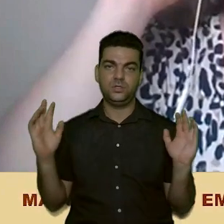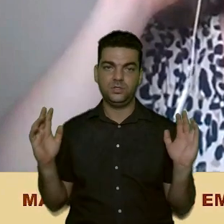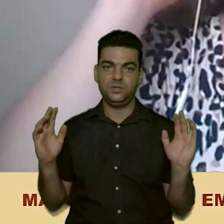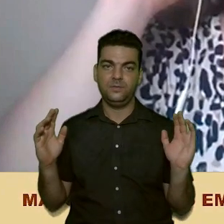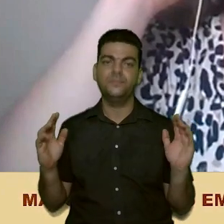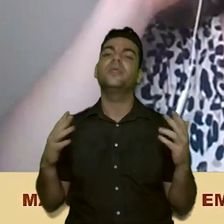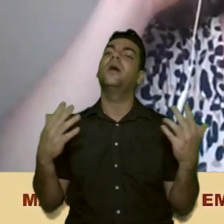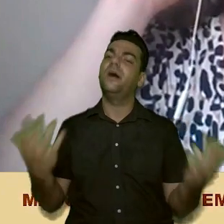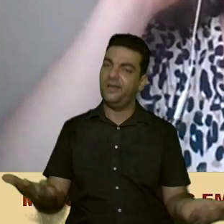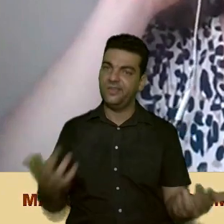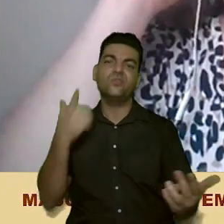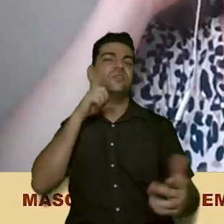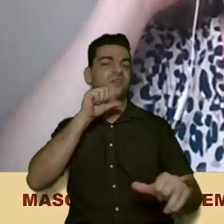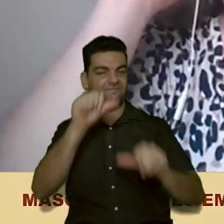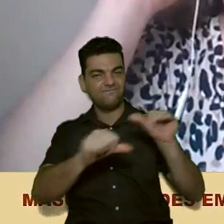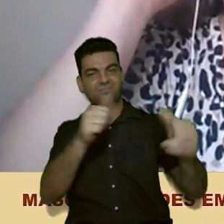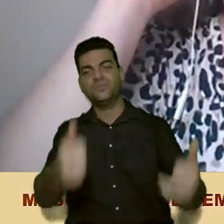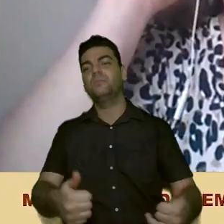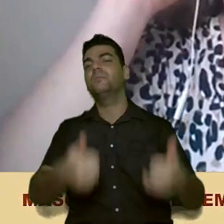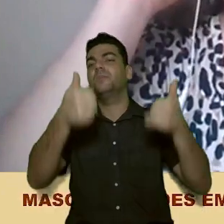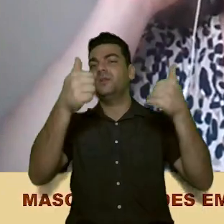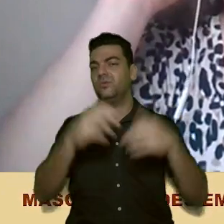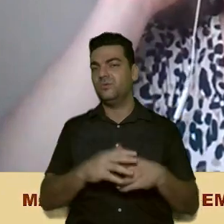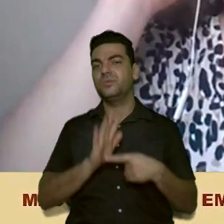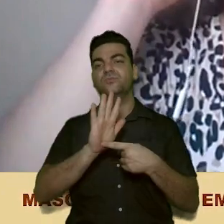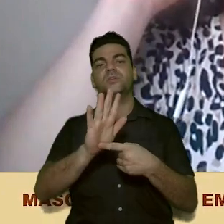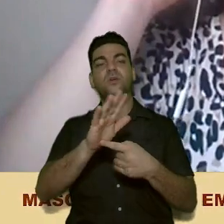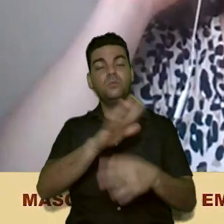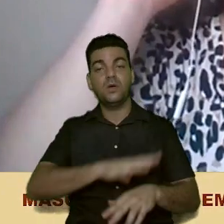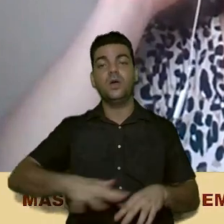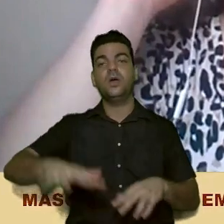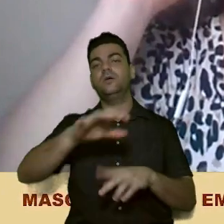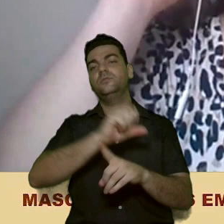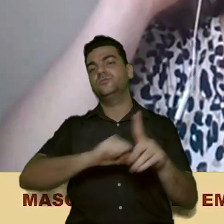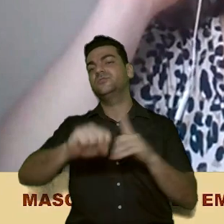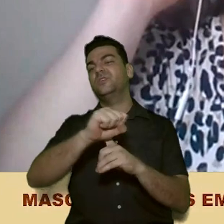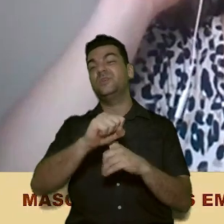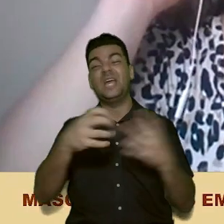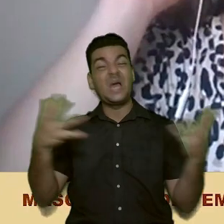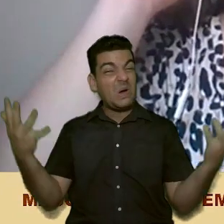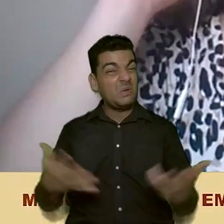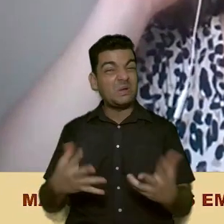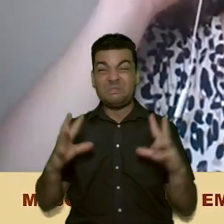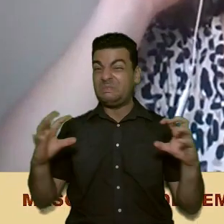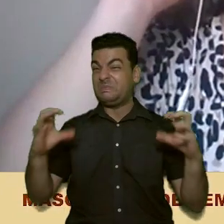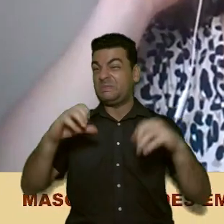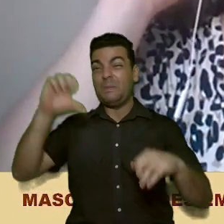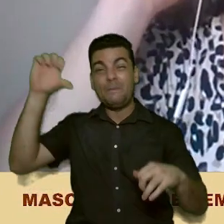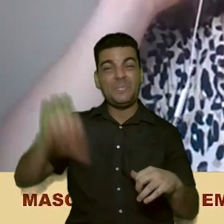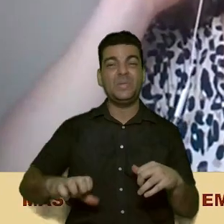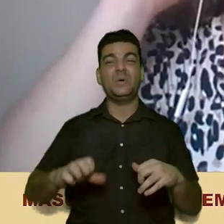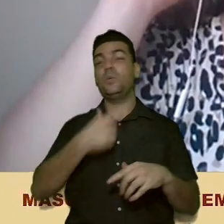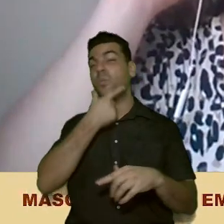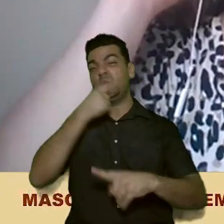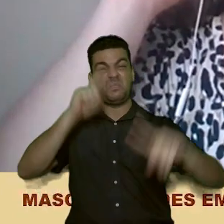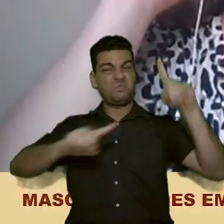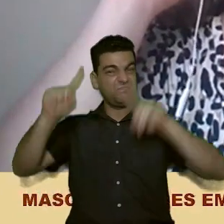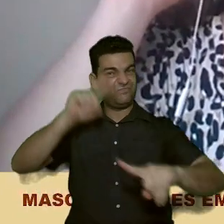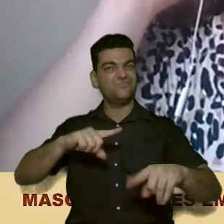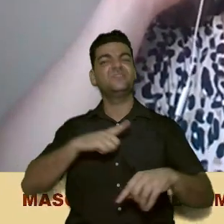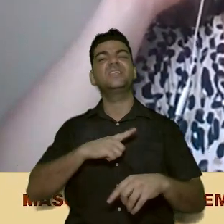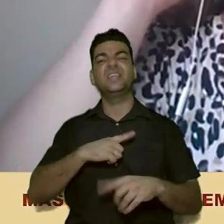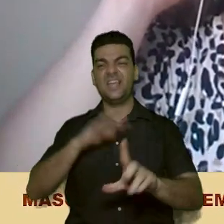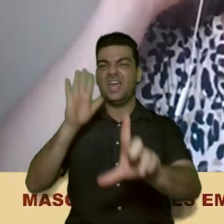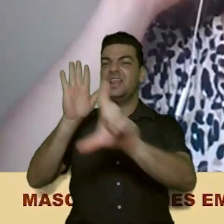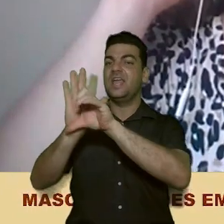consegue, geracionalmente, mudar um ambiente que ainda é muito tóxico e ainda é dominado pelos homens, né? Com